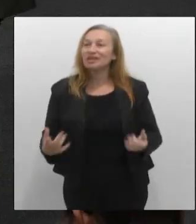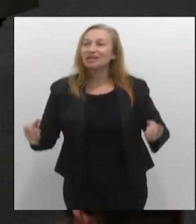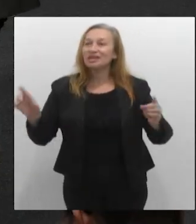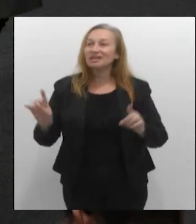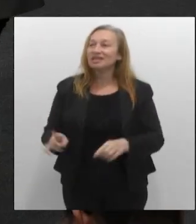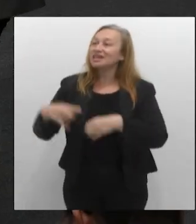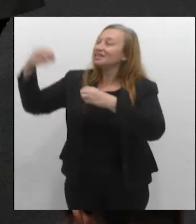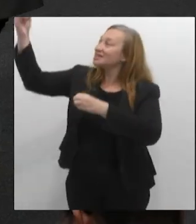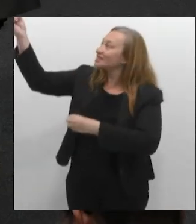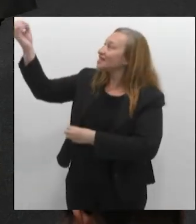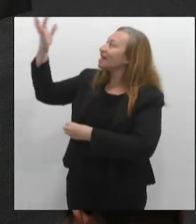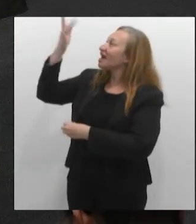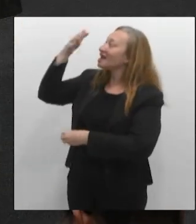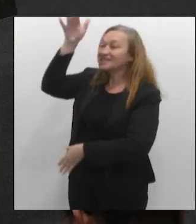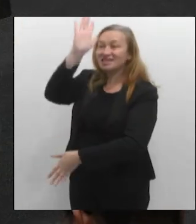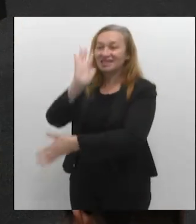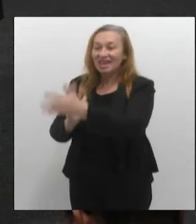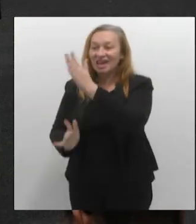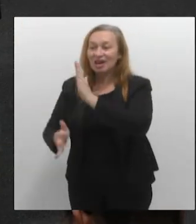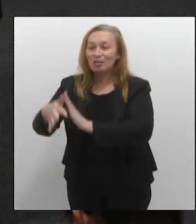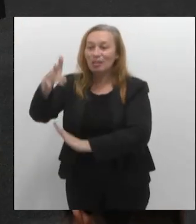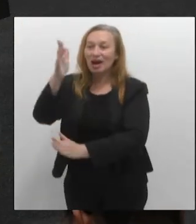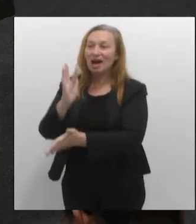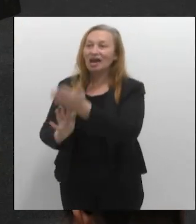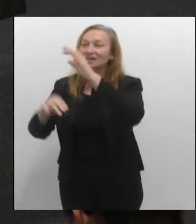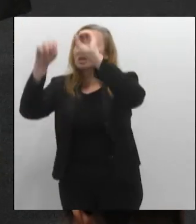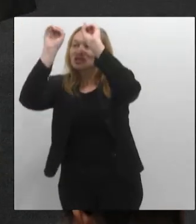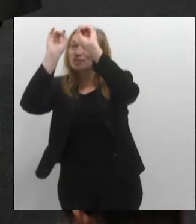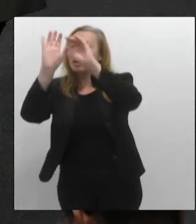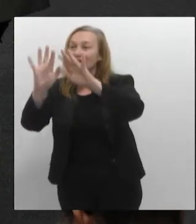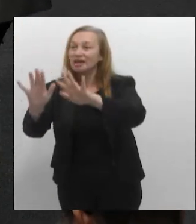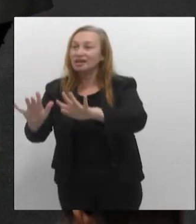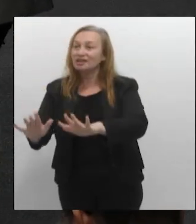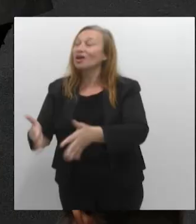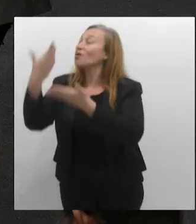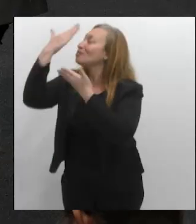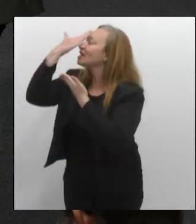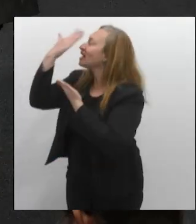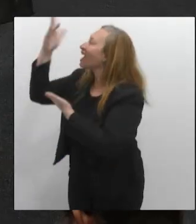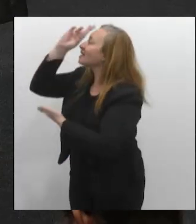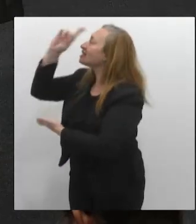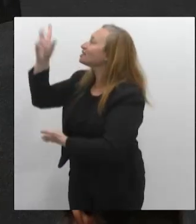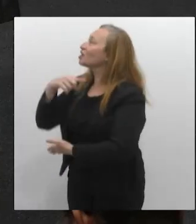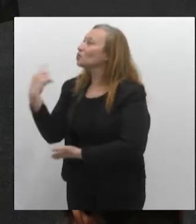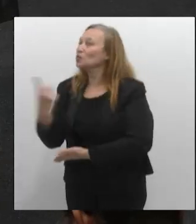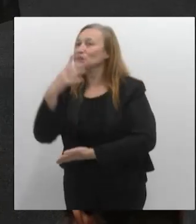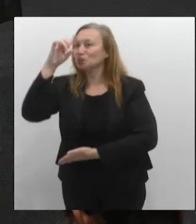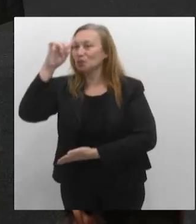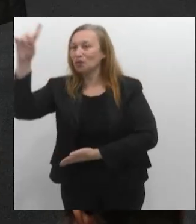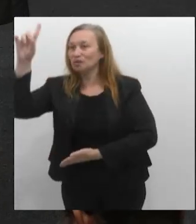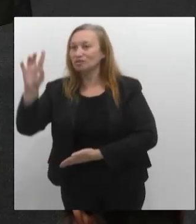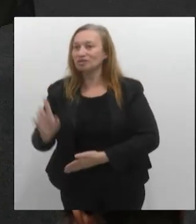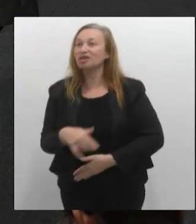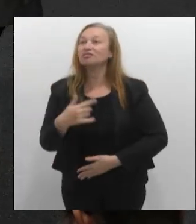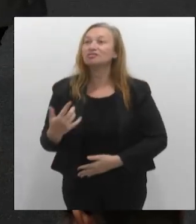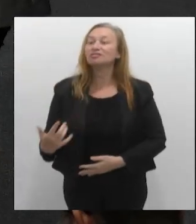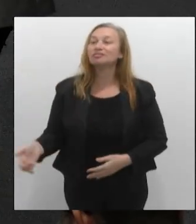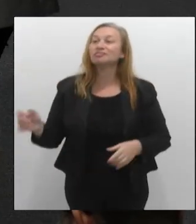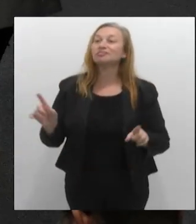Tantas graças, tantos benefícios. Obrigado, Senhor e